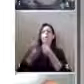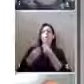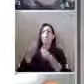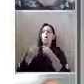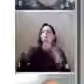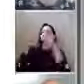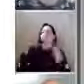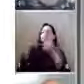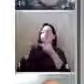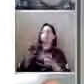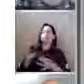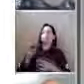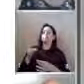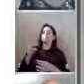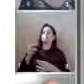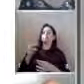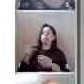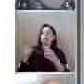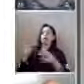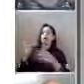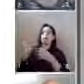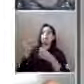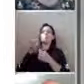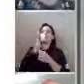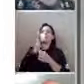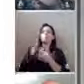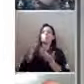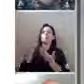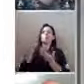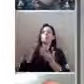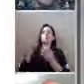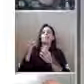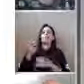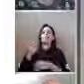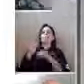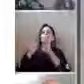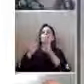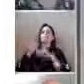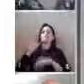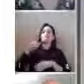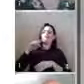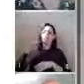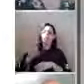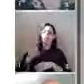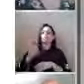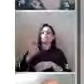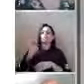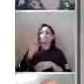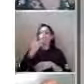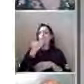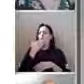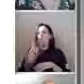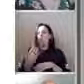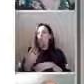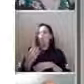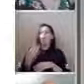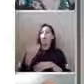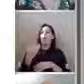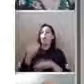né, todas as questões relativas à formatação, a escolha de fonte, de cores,